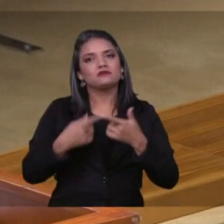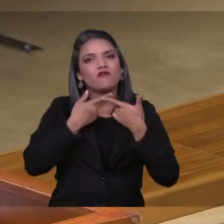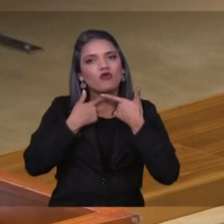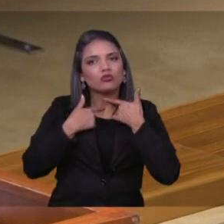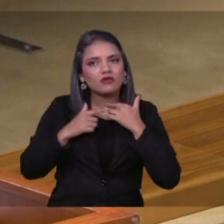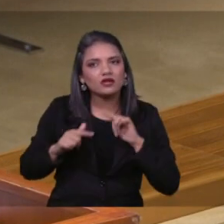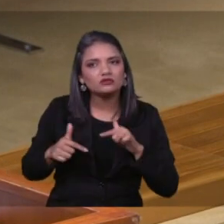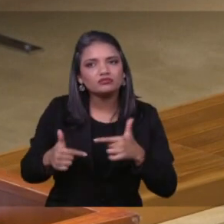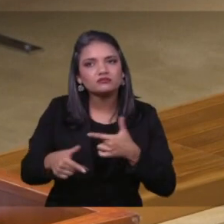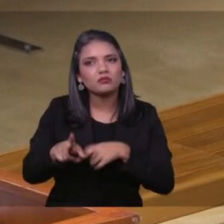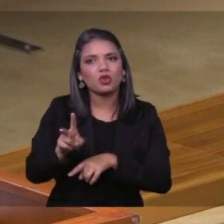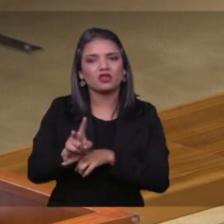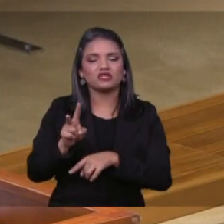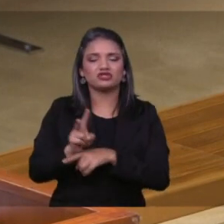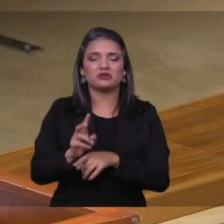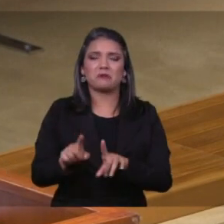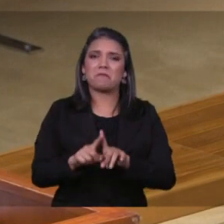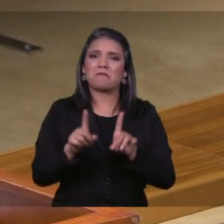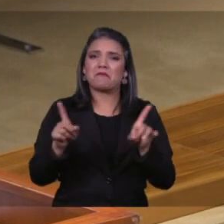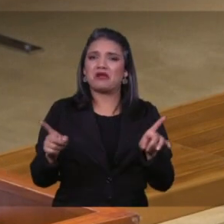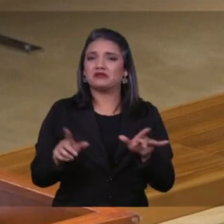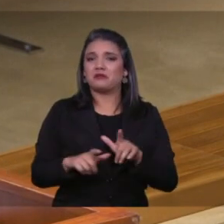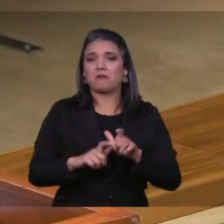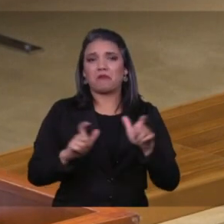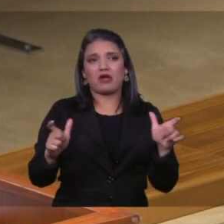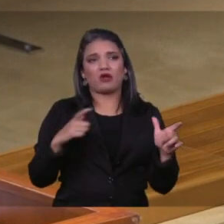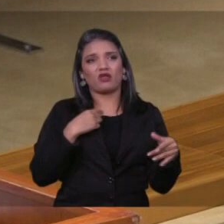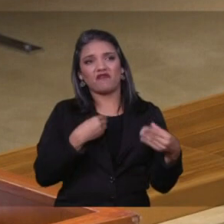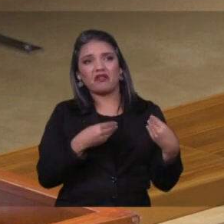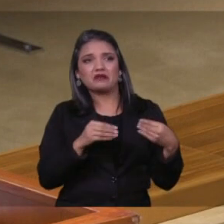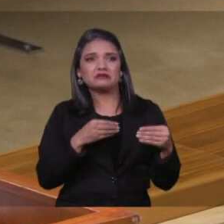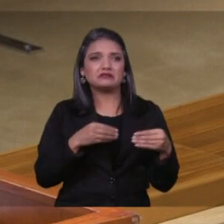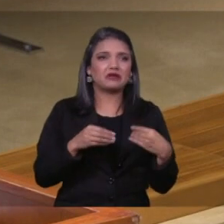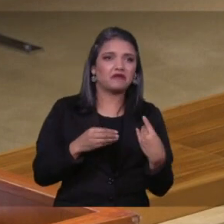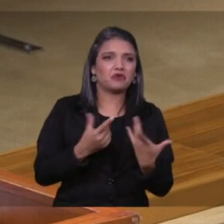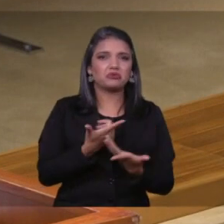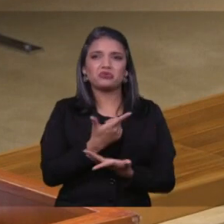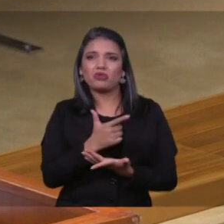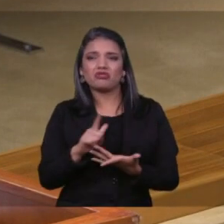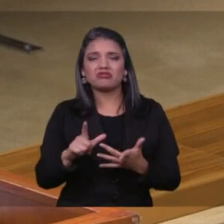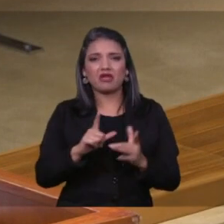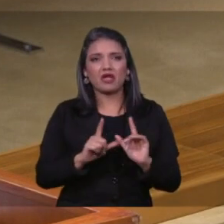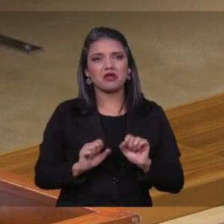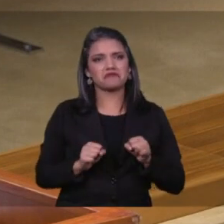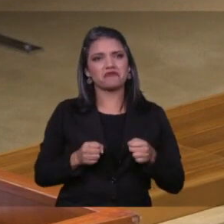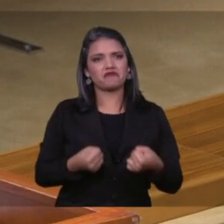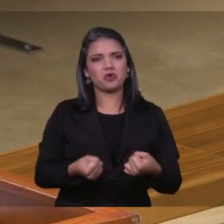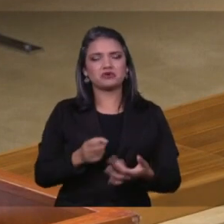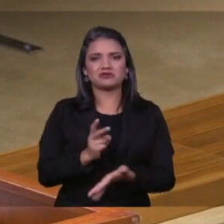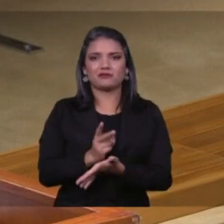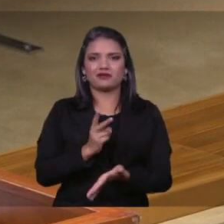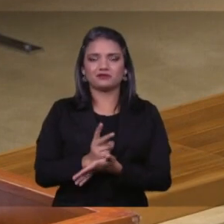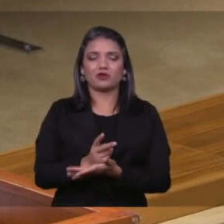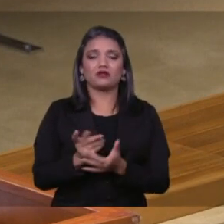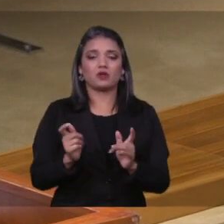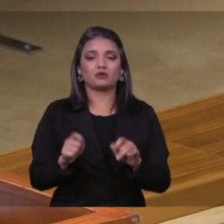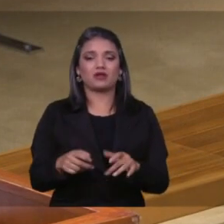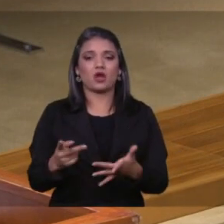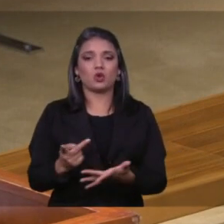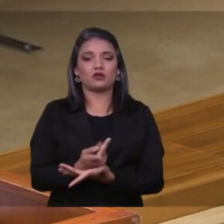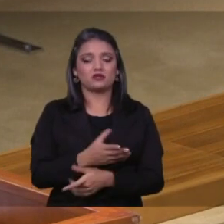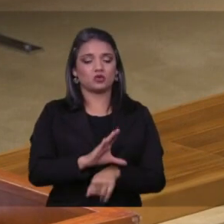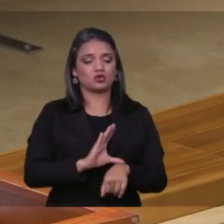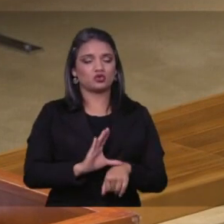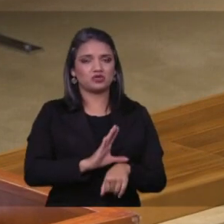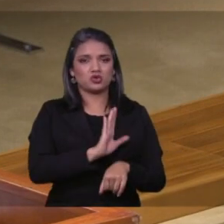constantes e quase sempre são frouxas e que têm permitido que 35 anos depois de vigência da